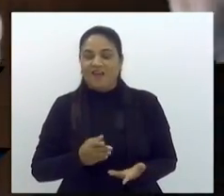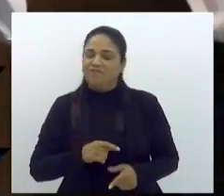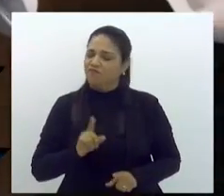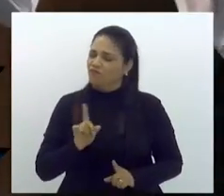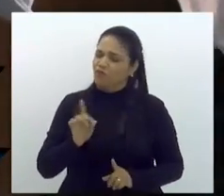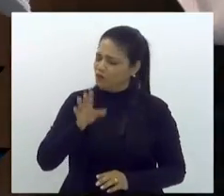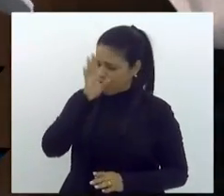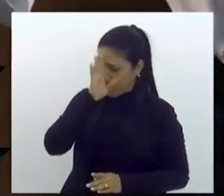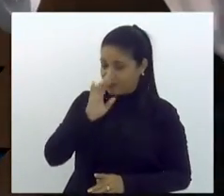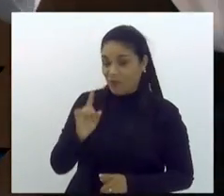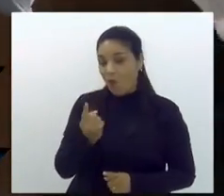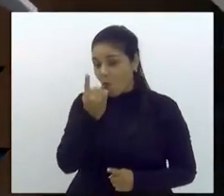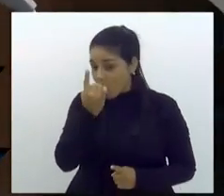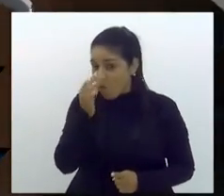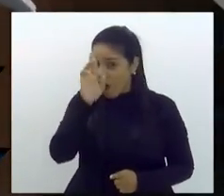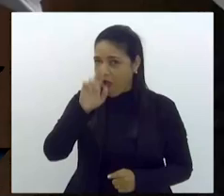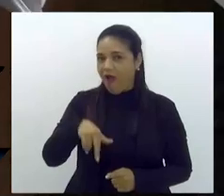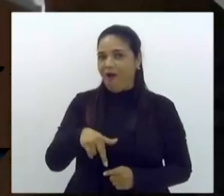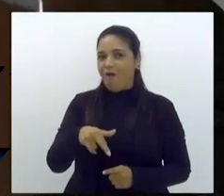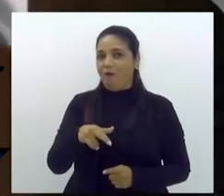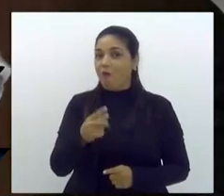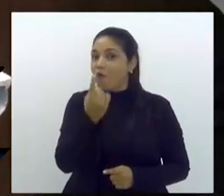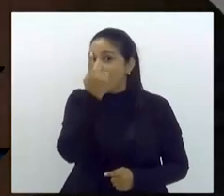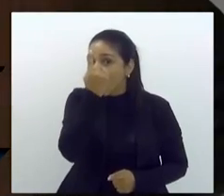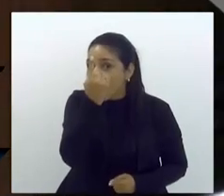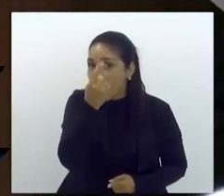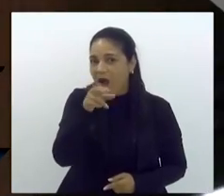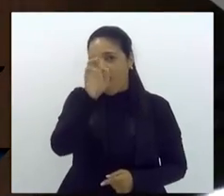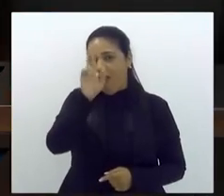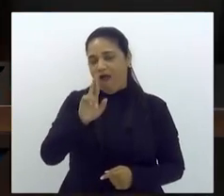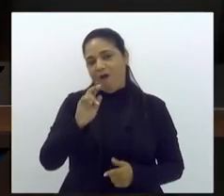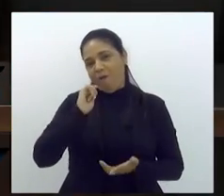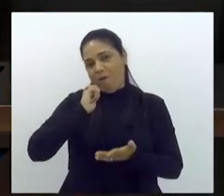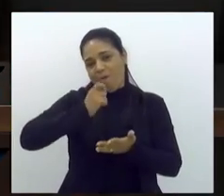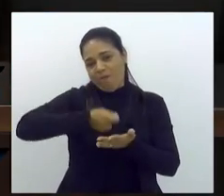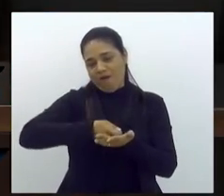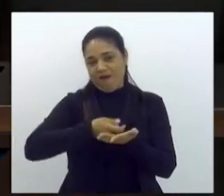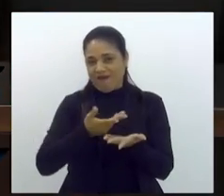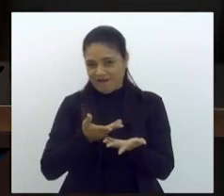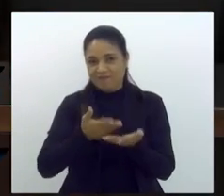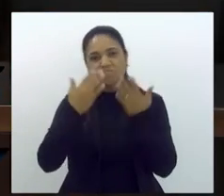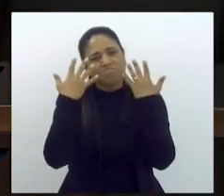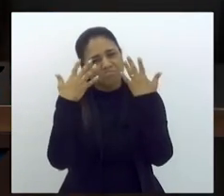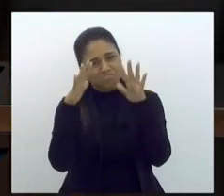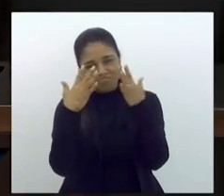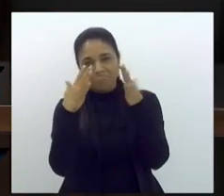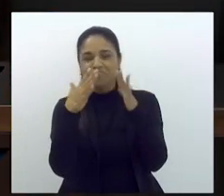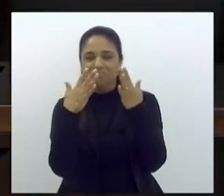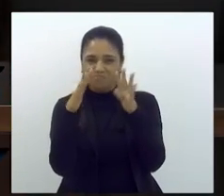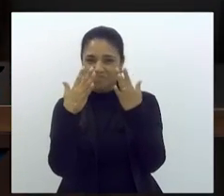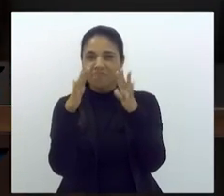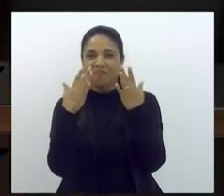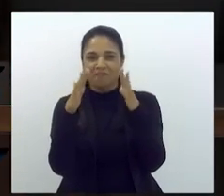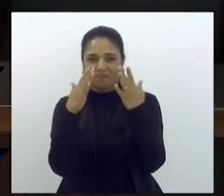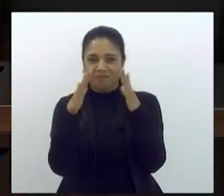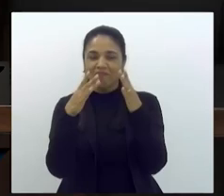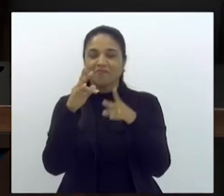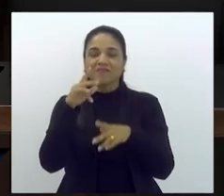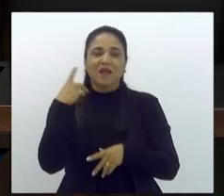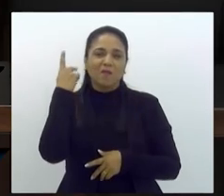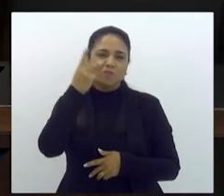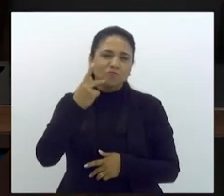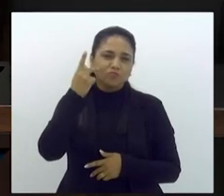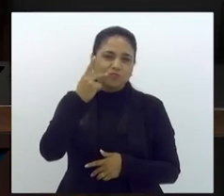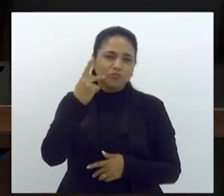foi r$ 1 a refeição então r$ 1 Parabéns aí toda política